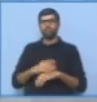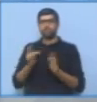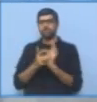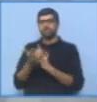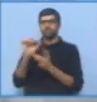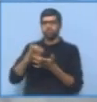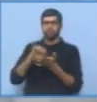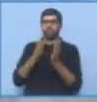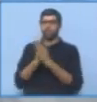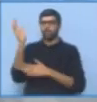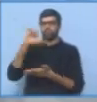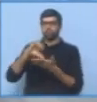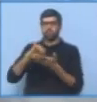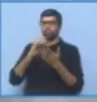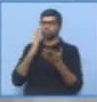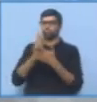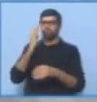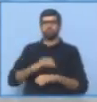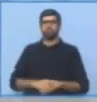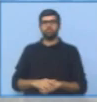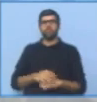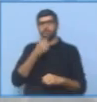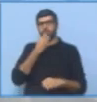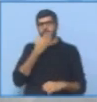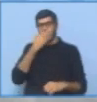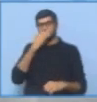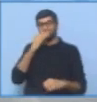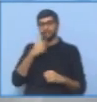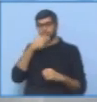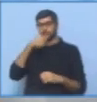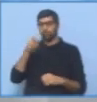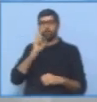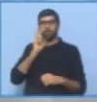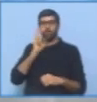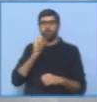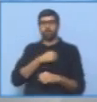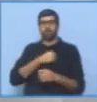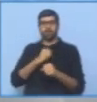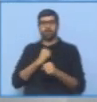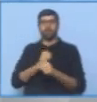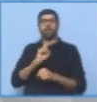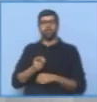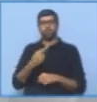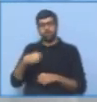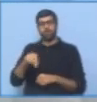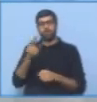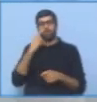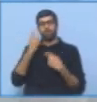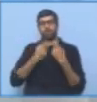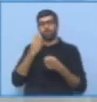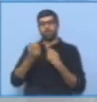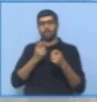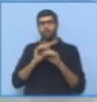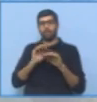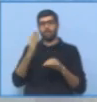no centro e Deus no centro. Muito bem. Para os nossos telespectadores fica trabalho de casa, que é ir em busca da